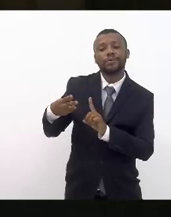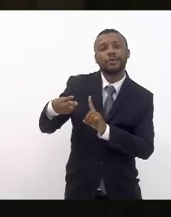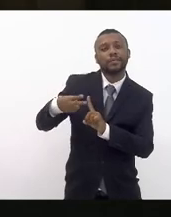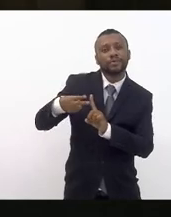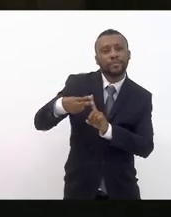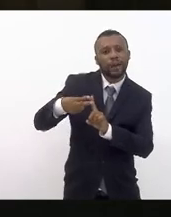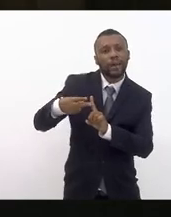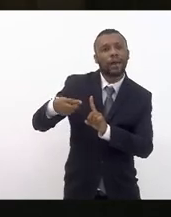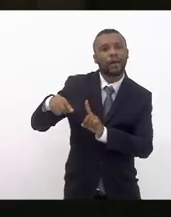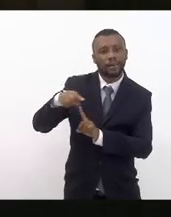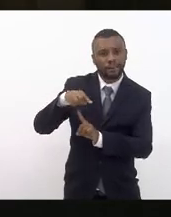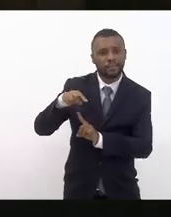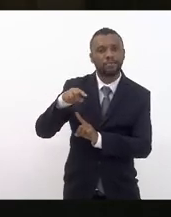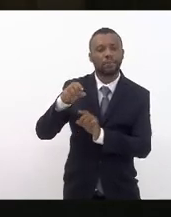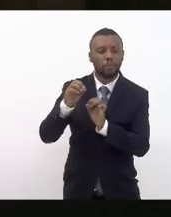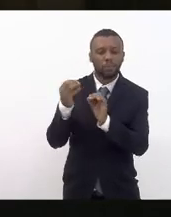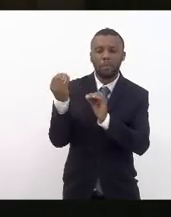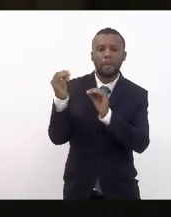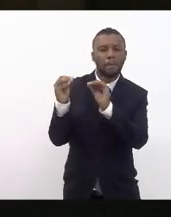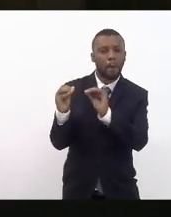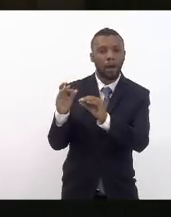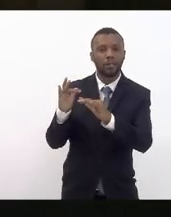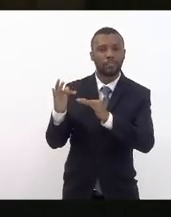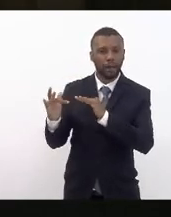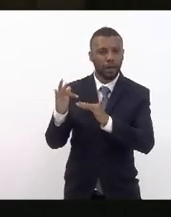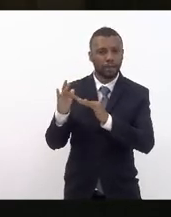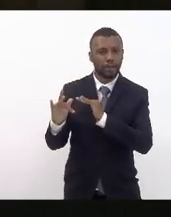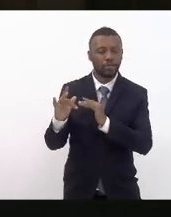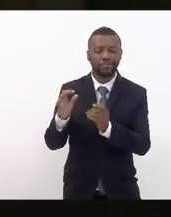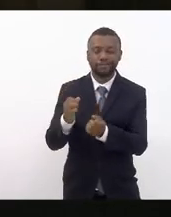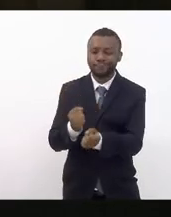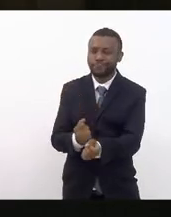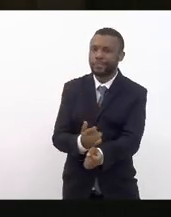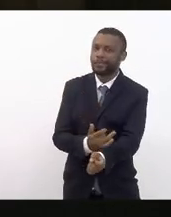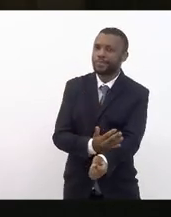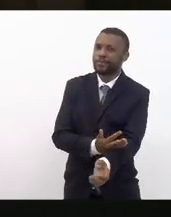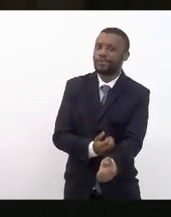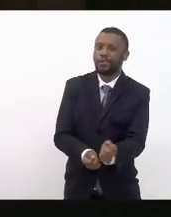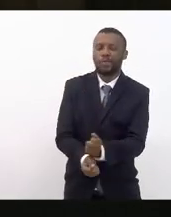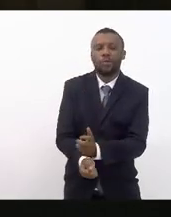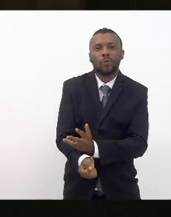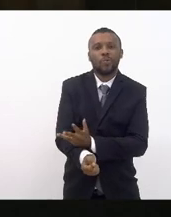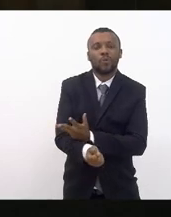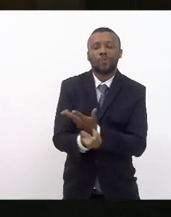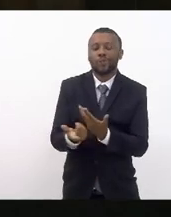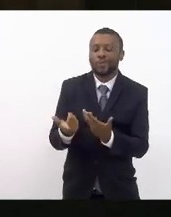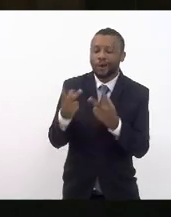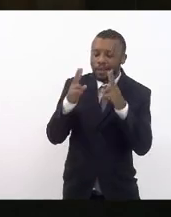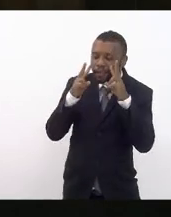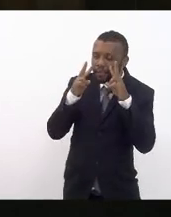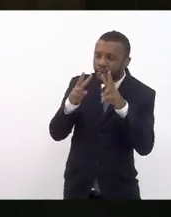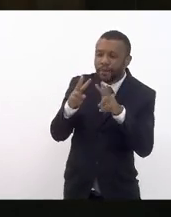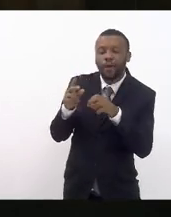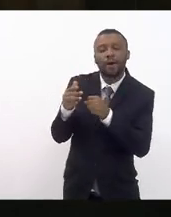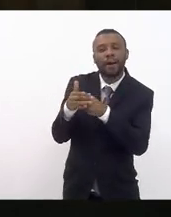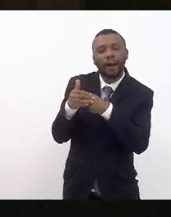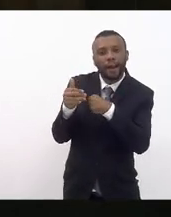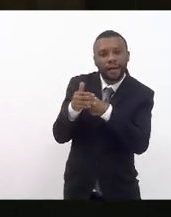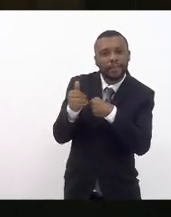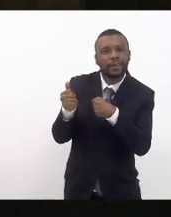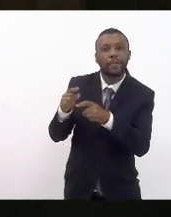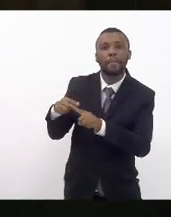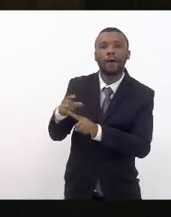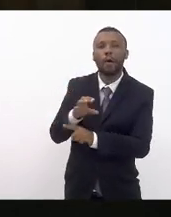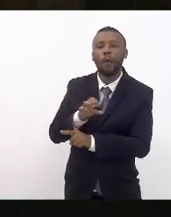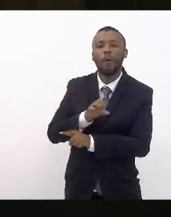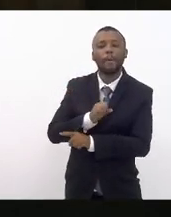está na minha rede social, eu até me emocionei quando eu vi o carinho e o amor. Quando eu